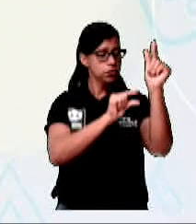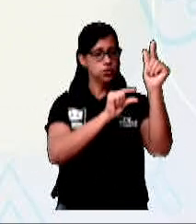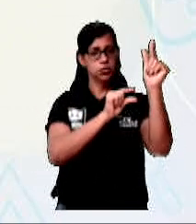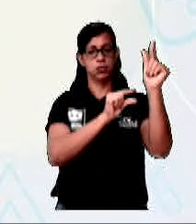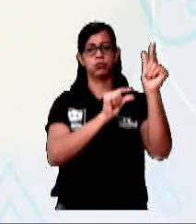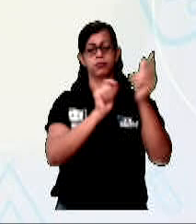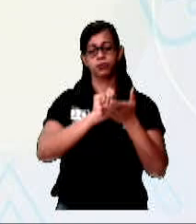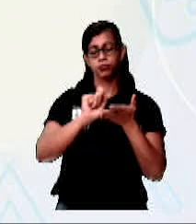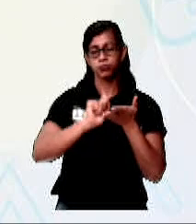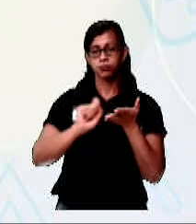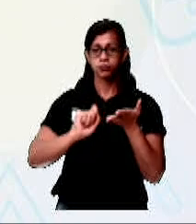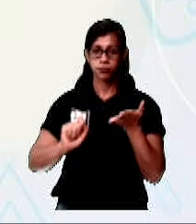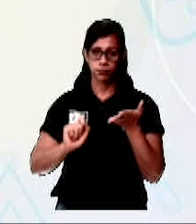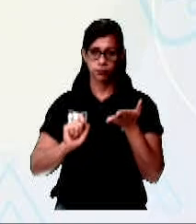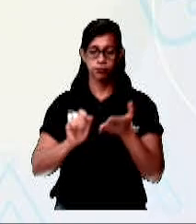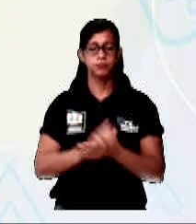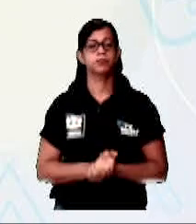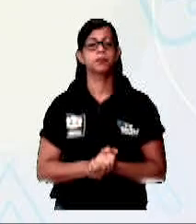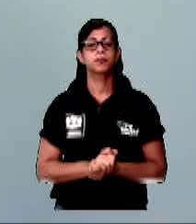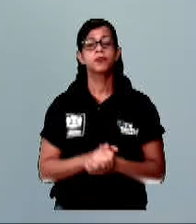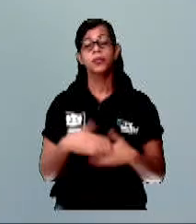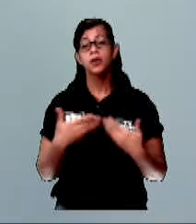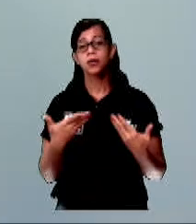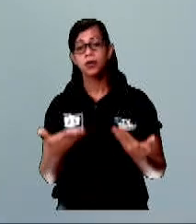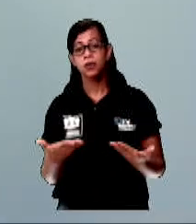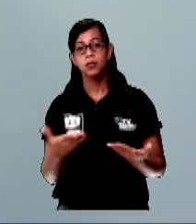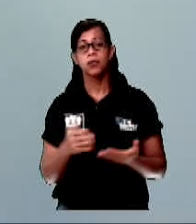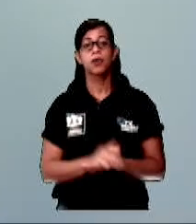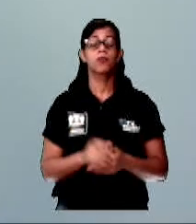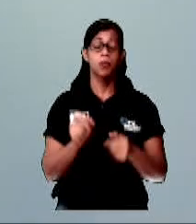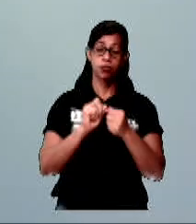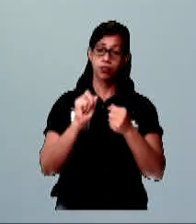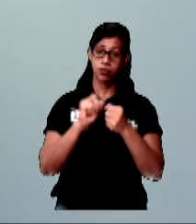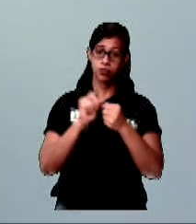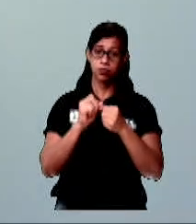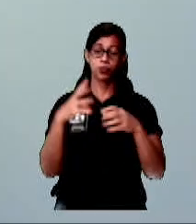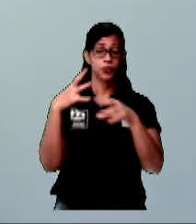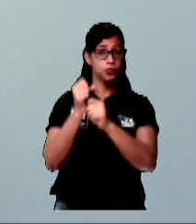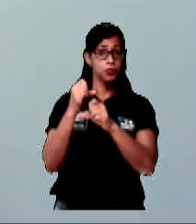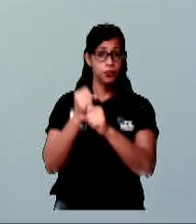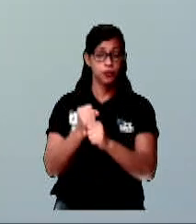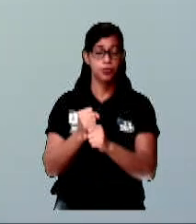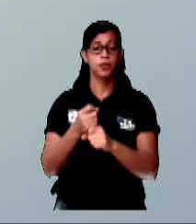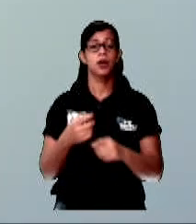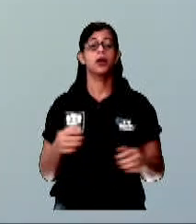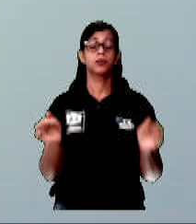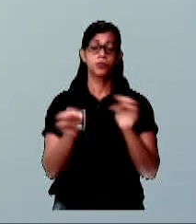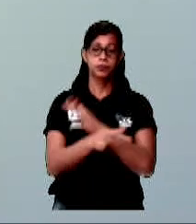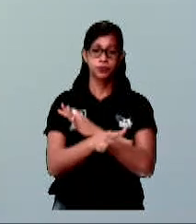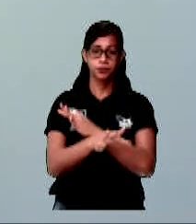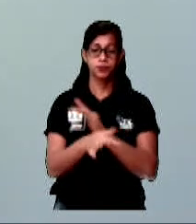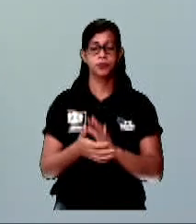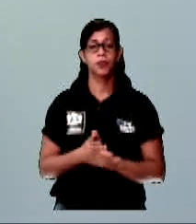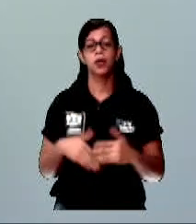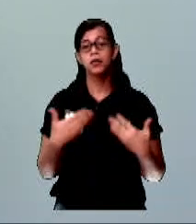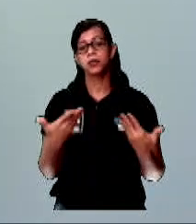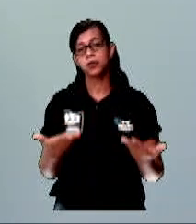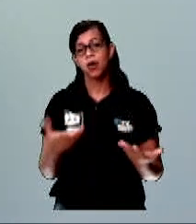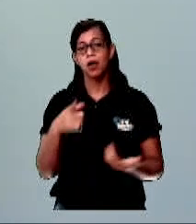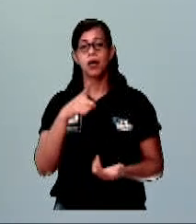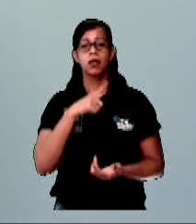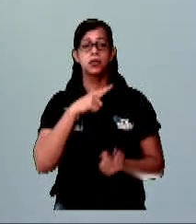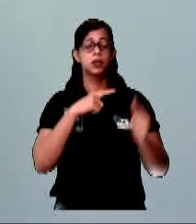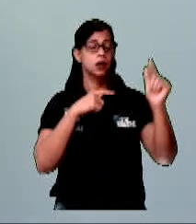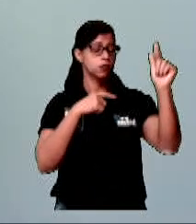gente vai seguir esse caminho fazendo as operações até chegar no final. Então, ó, se eu tenho